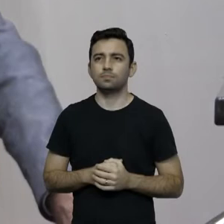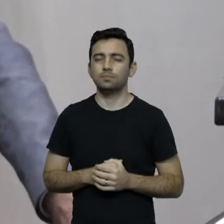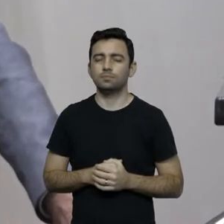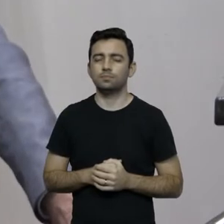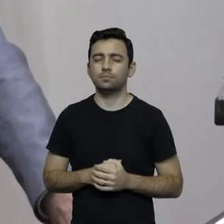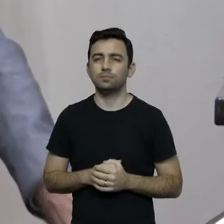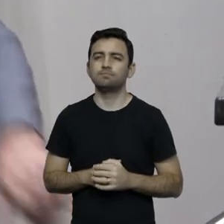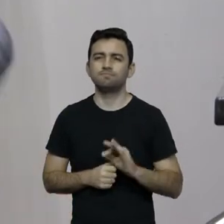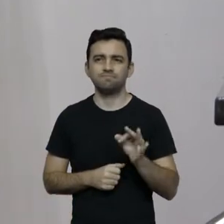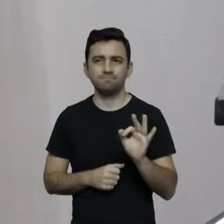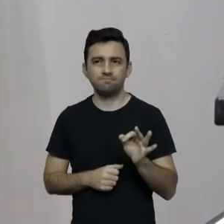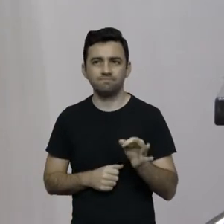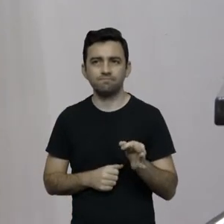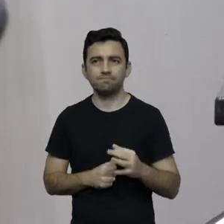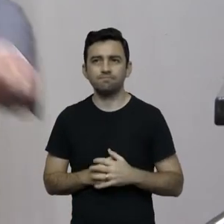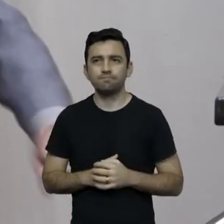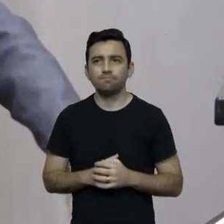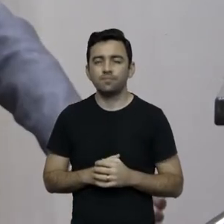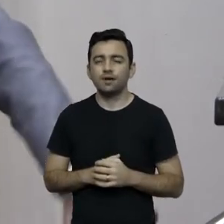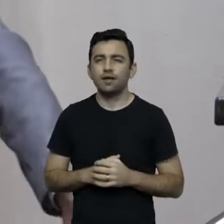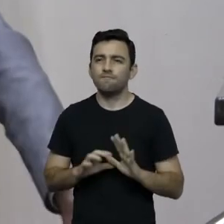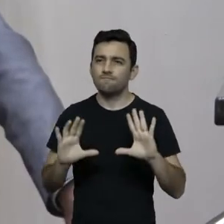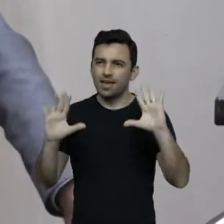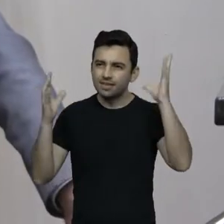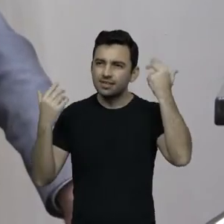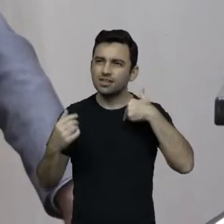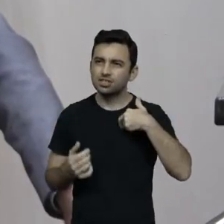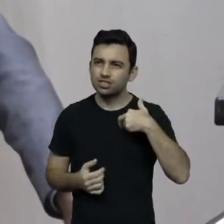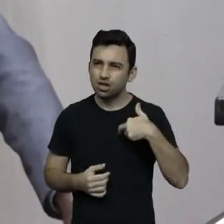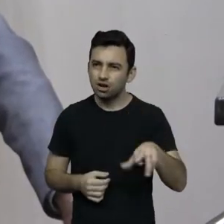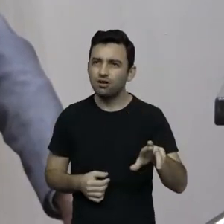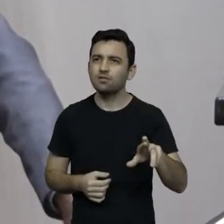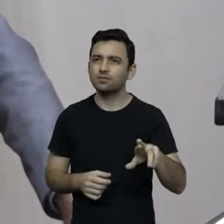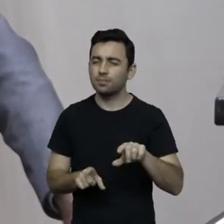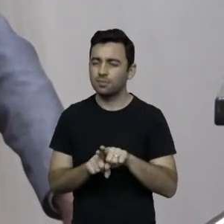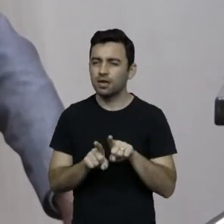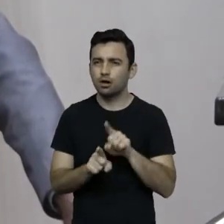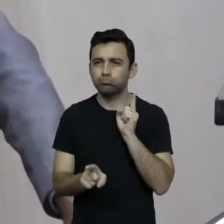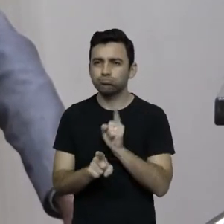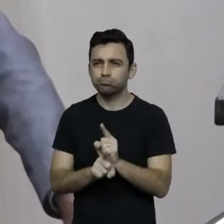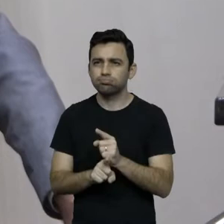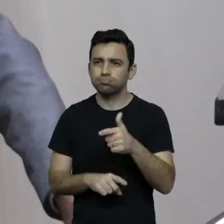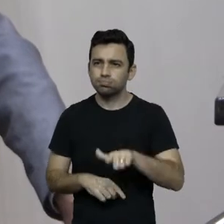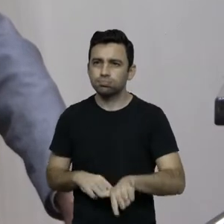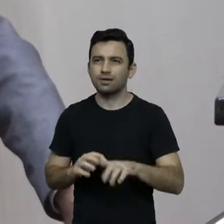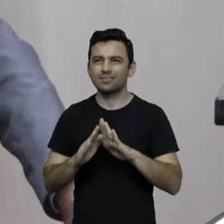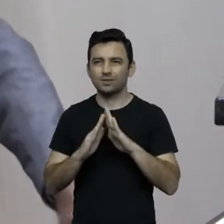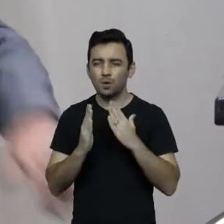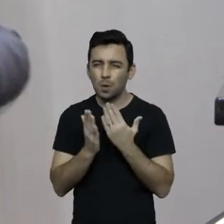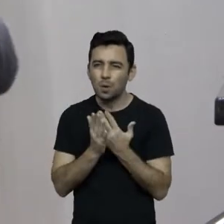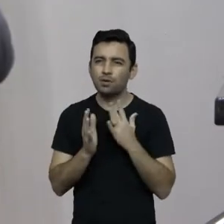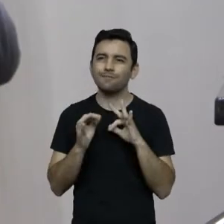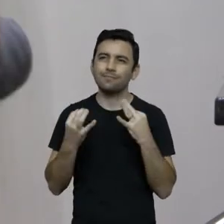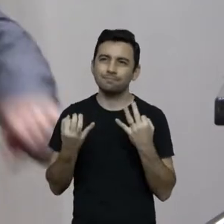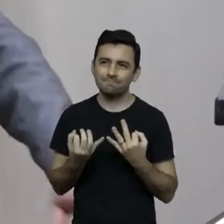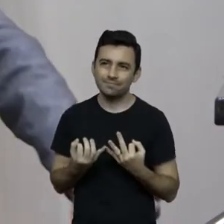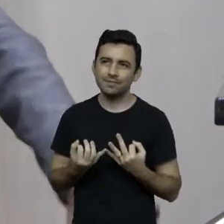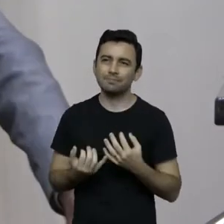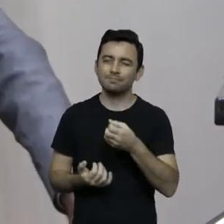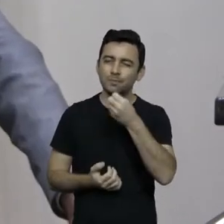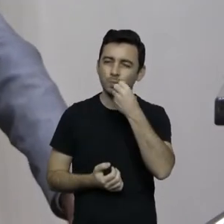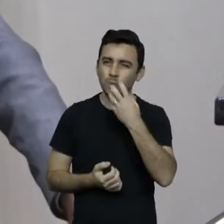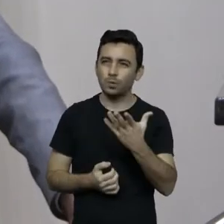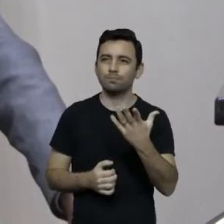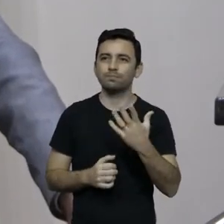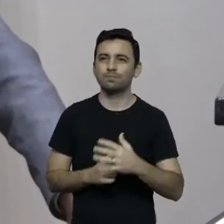religiosas a festa do reencontro da escola como a família Acho que tudo isso